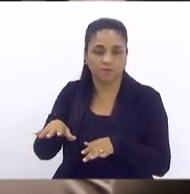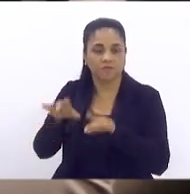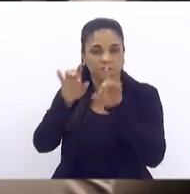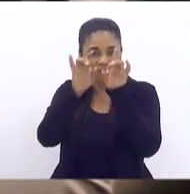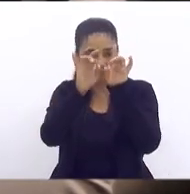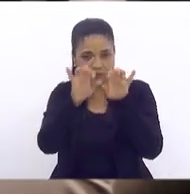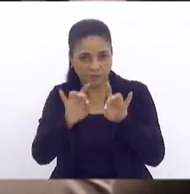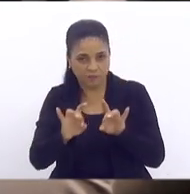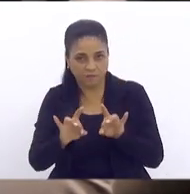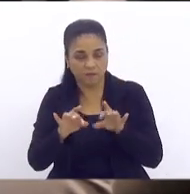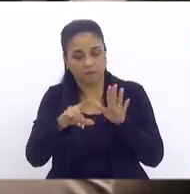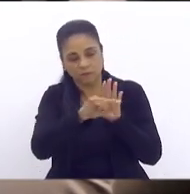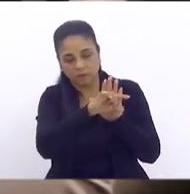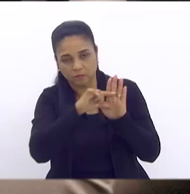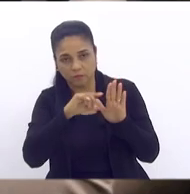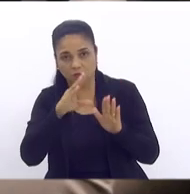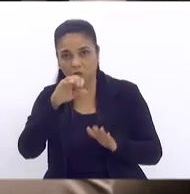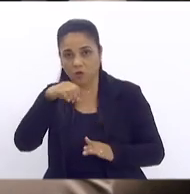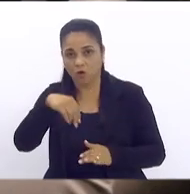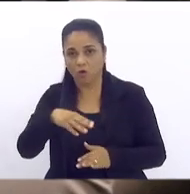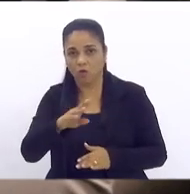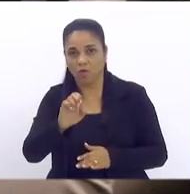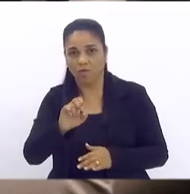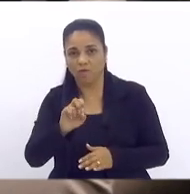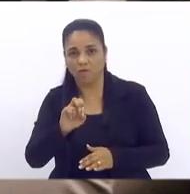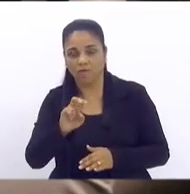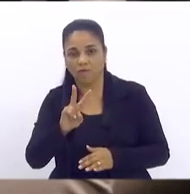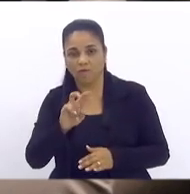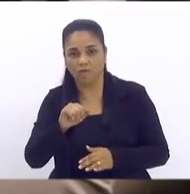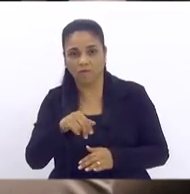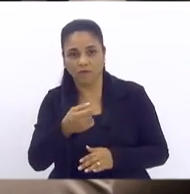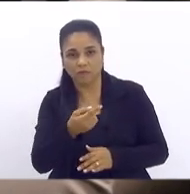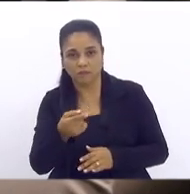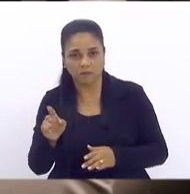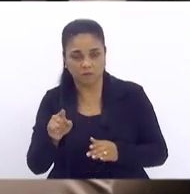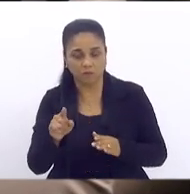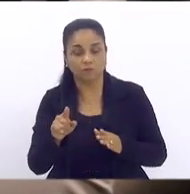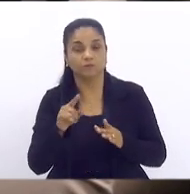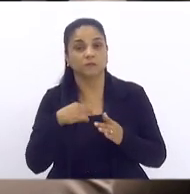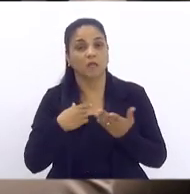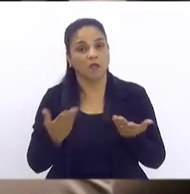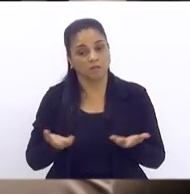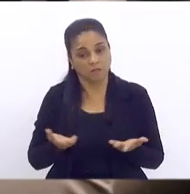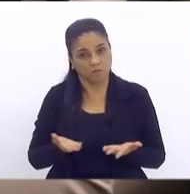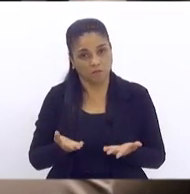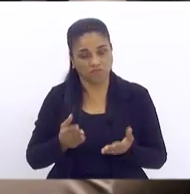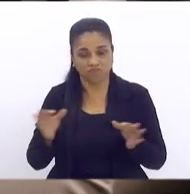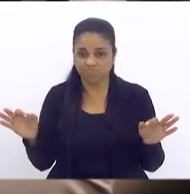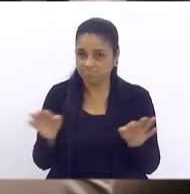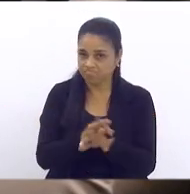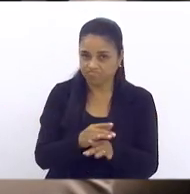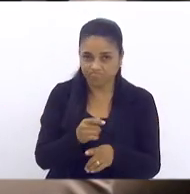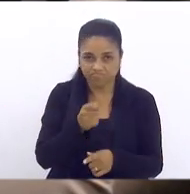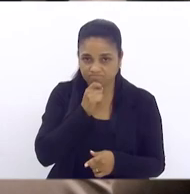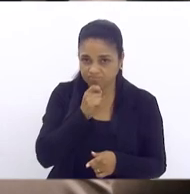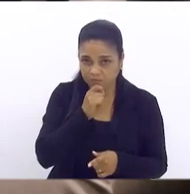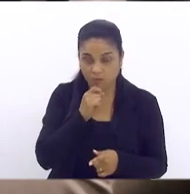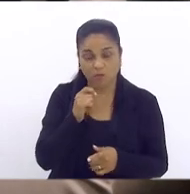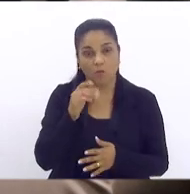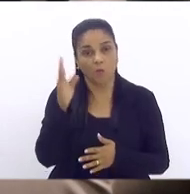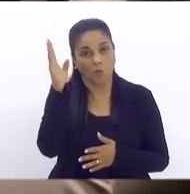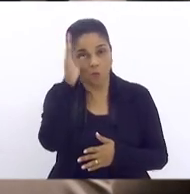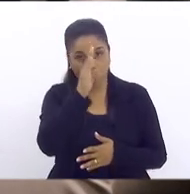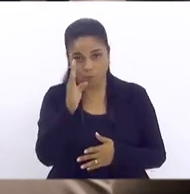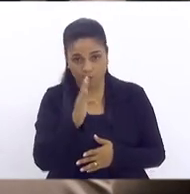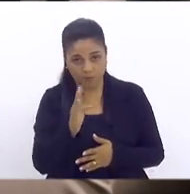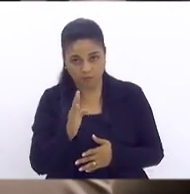na Convenção. Até o presente momento, este assunto ainda não teve uma conclusão, ou seja, o Brasil ele